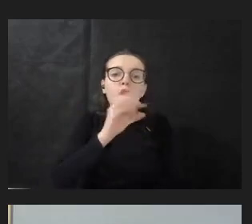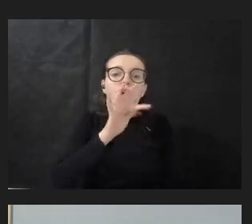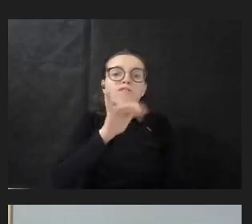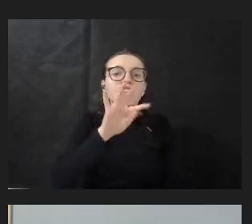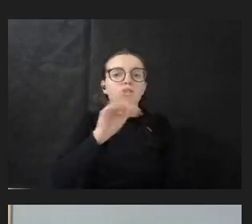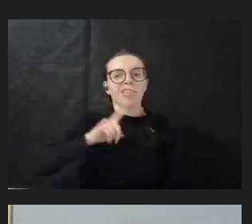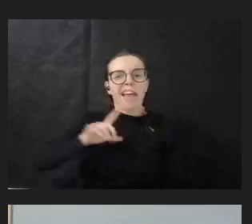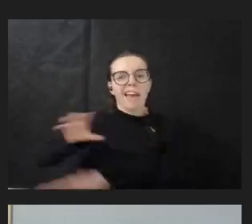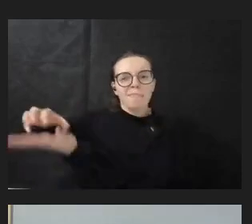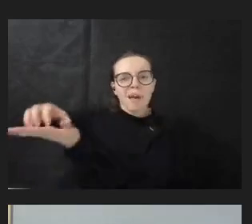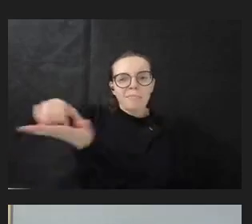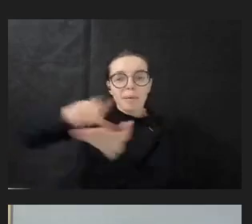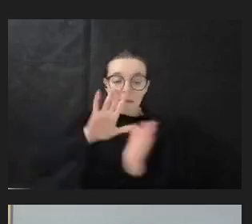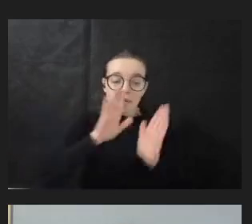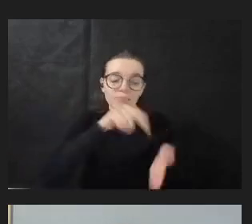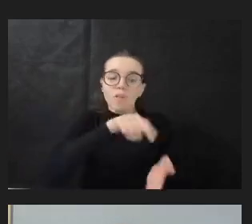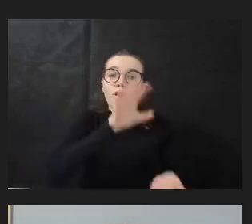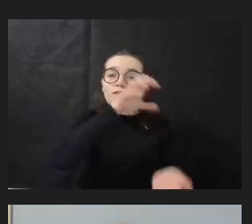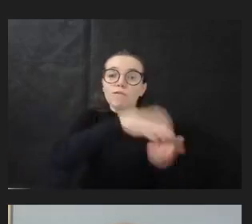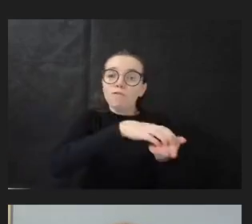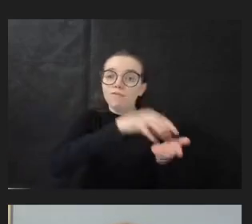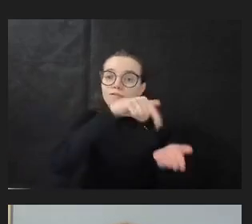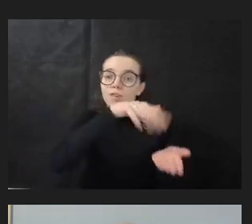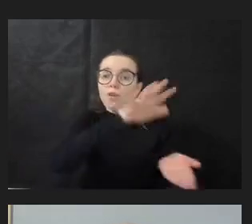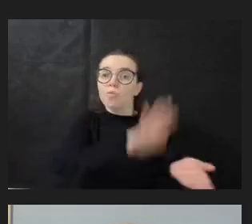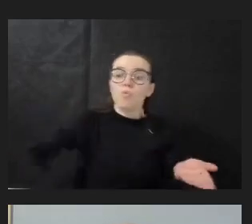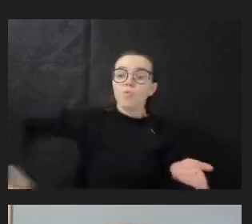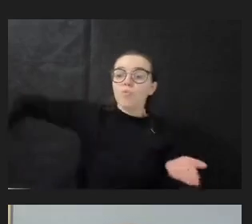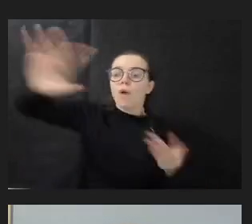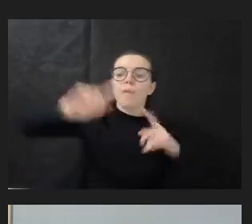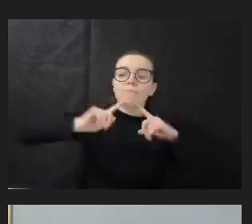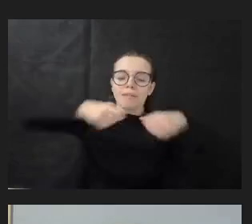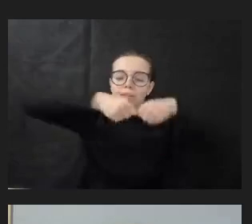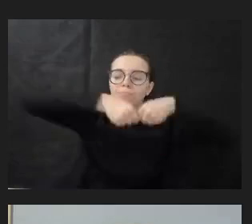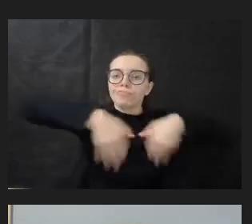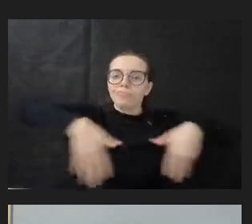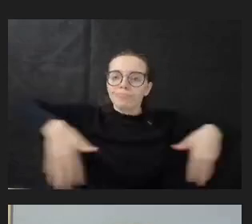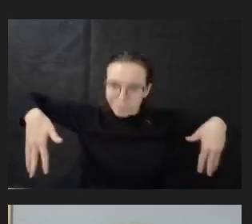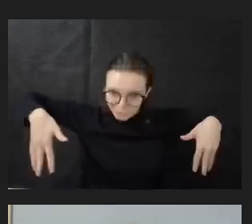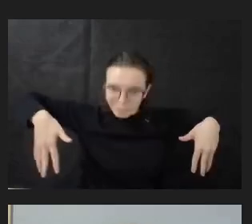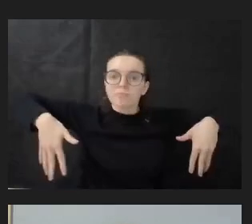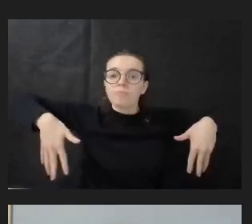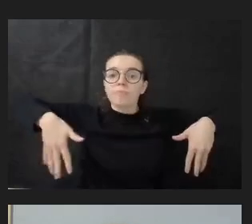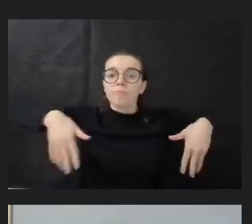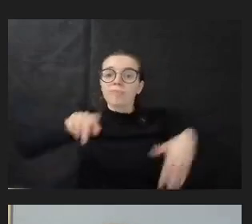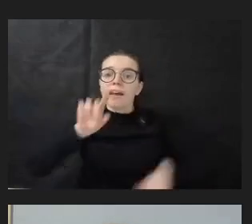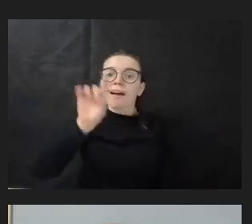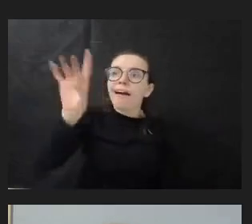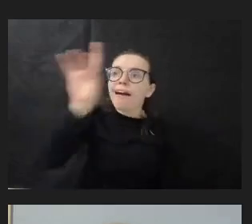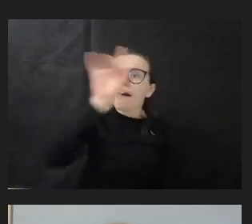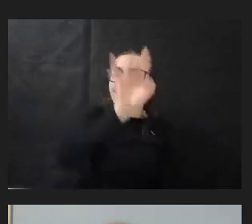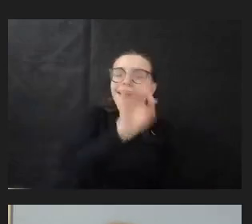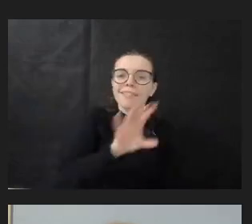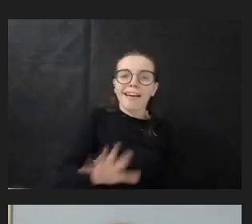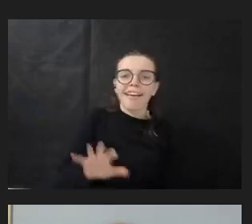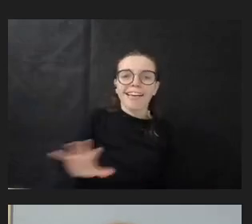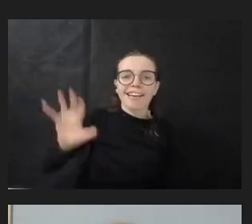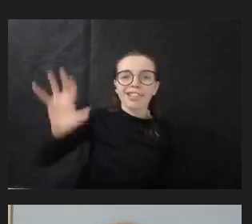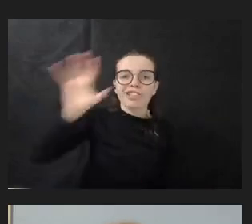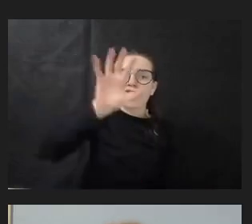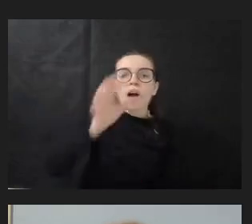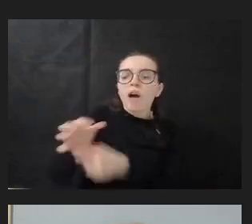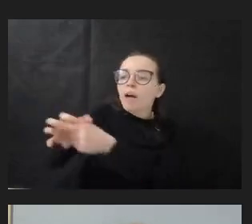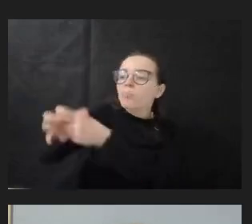conselho central, é ele que rege todos os outros conselhos. Cada região, cada micro-região